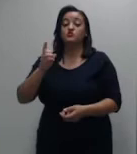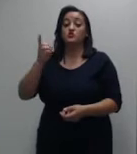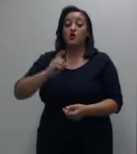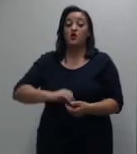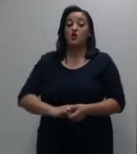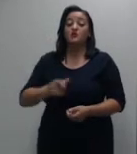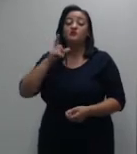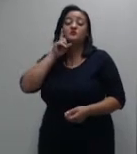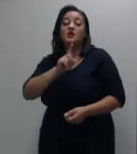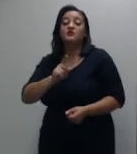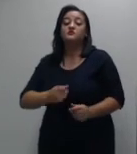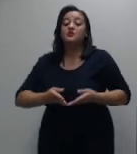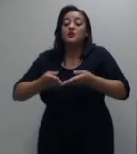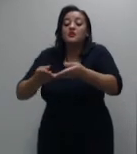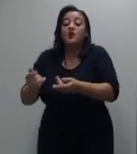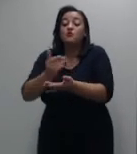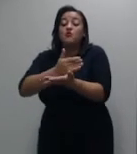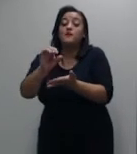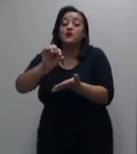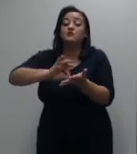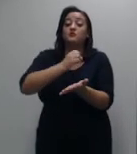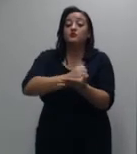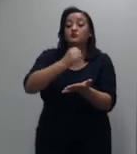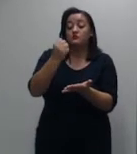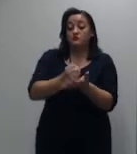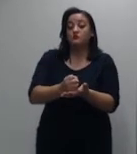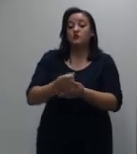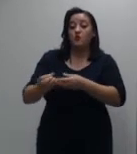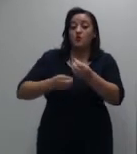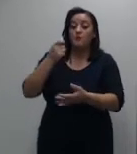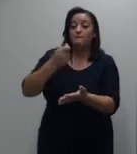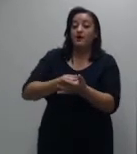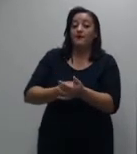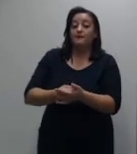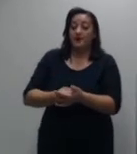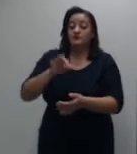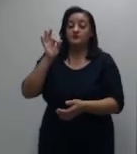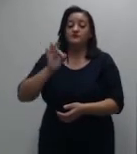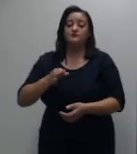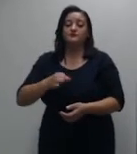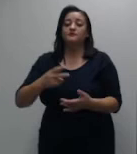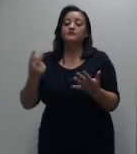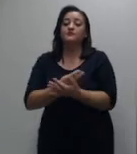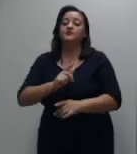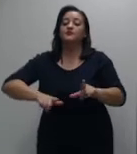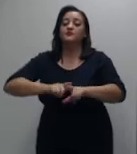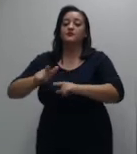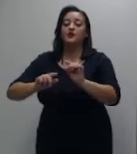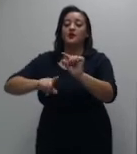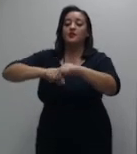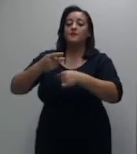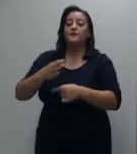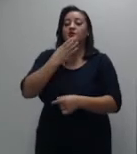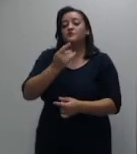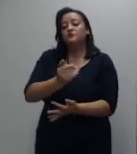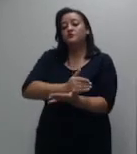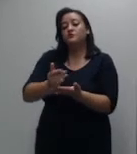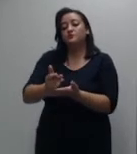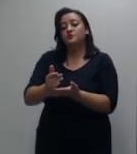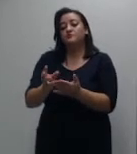entregue no início do contrato a título de adiantamento eu garantia posteriormente apito Inicial foi a dia